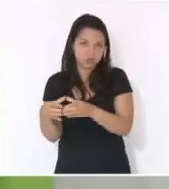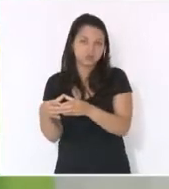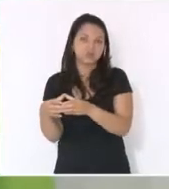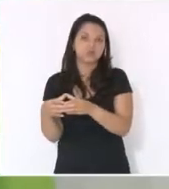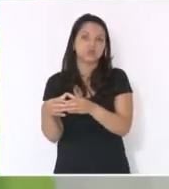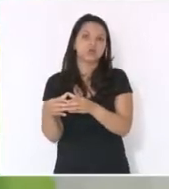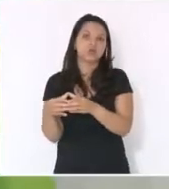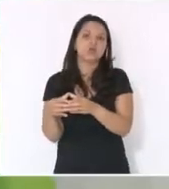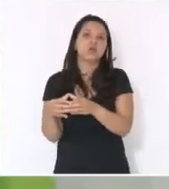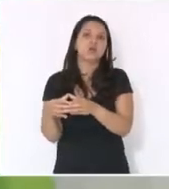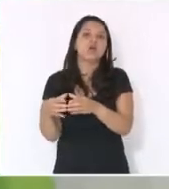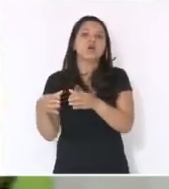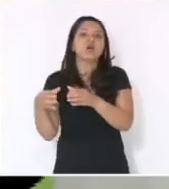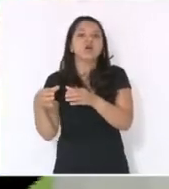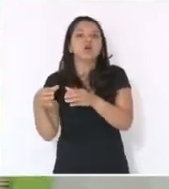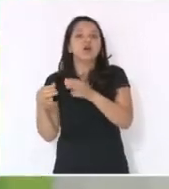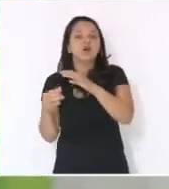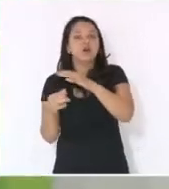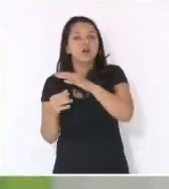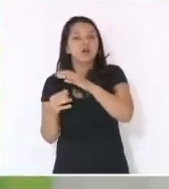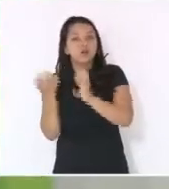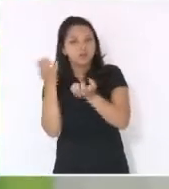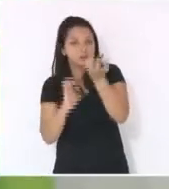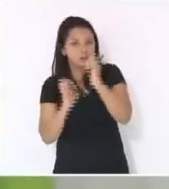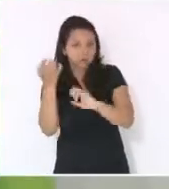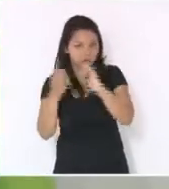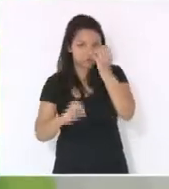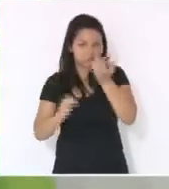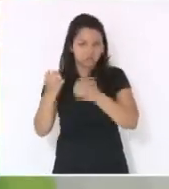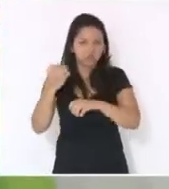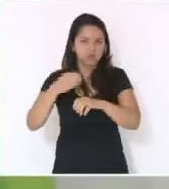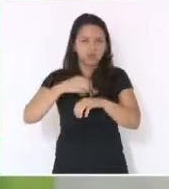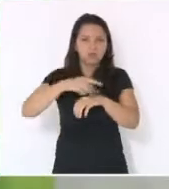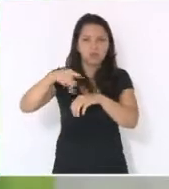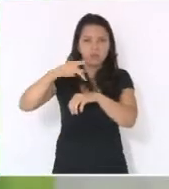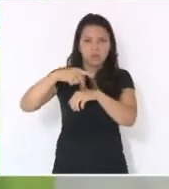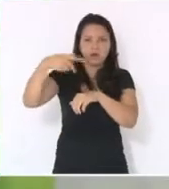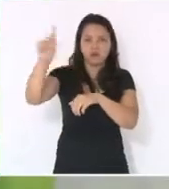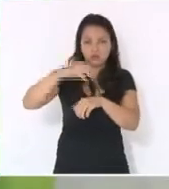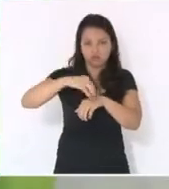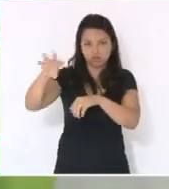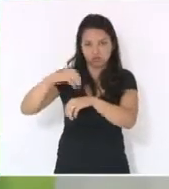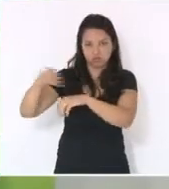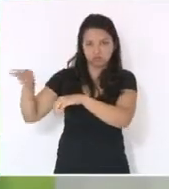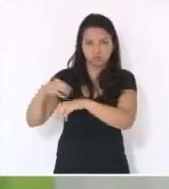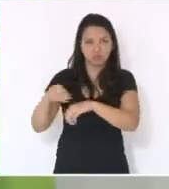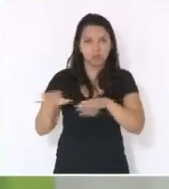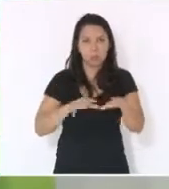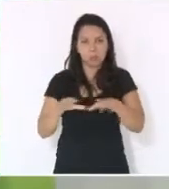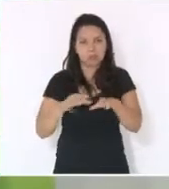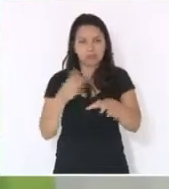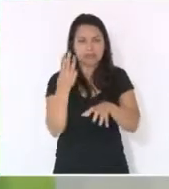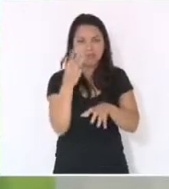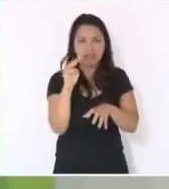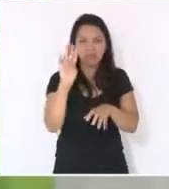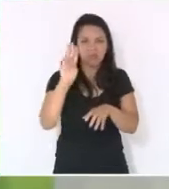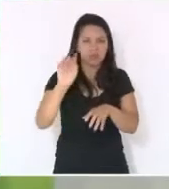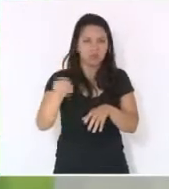importadoras de Santa Catarina, que movimentam em mais de 3,5 bilhões de reais por ano, dando